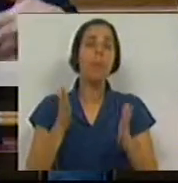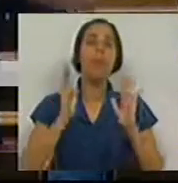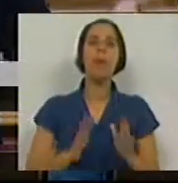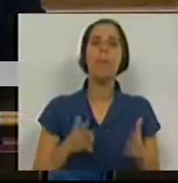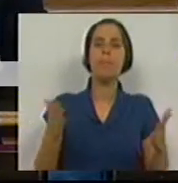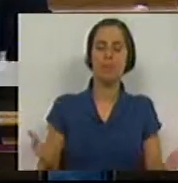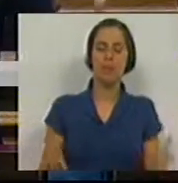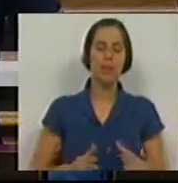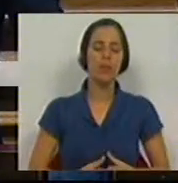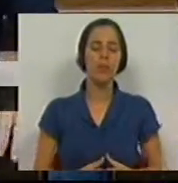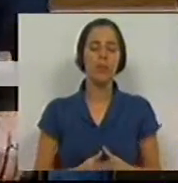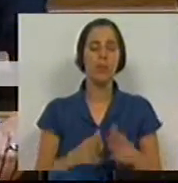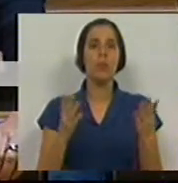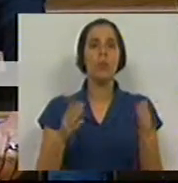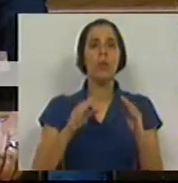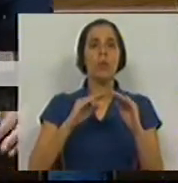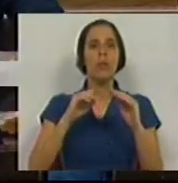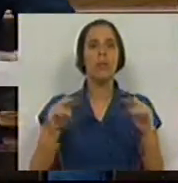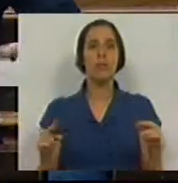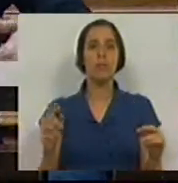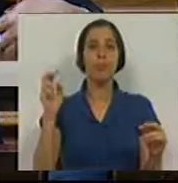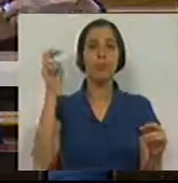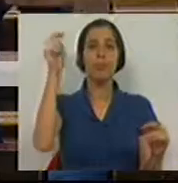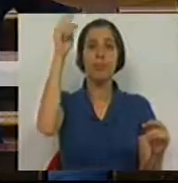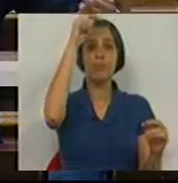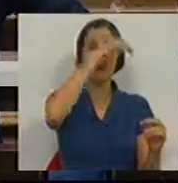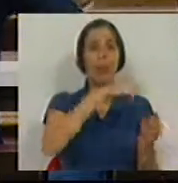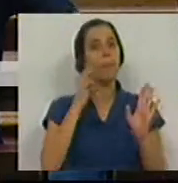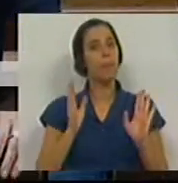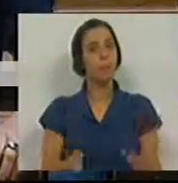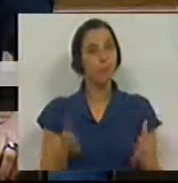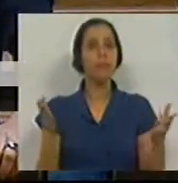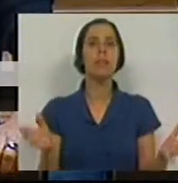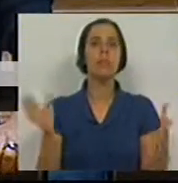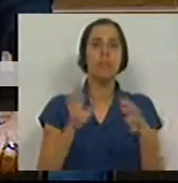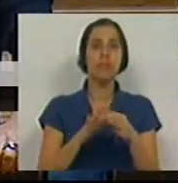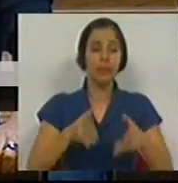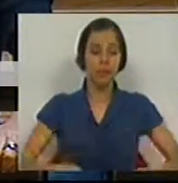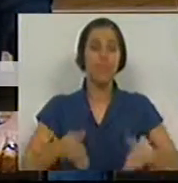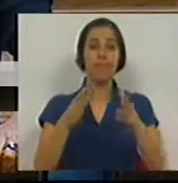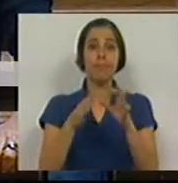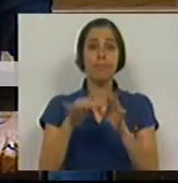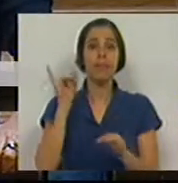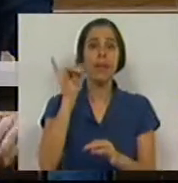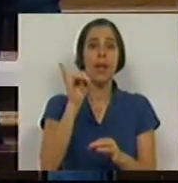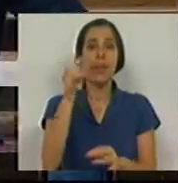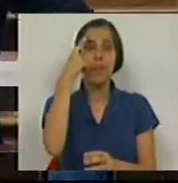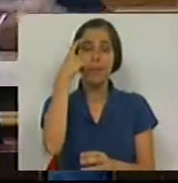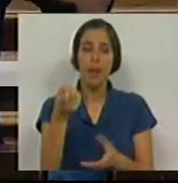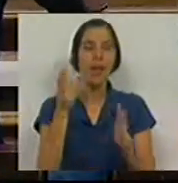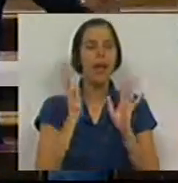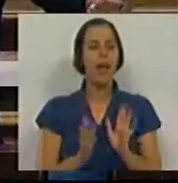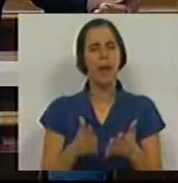preciso construir passagens superiores, é preciso fazer a ligação desta via ao aeroporto, é